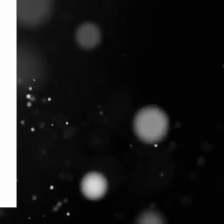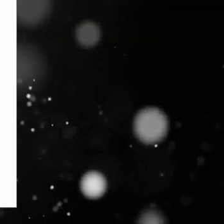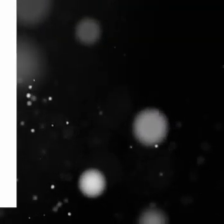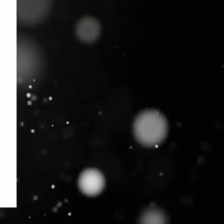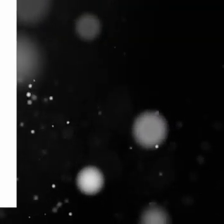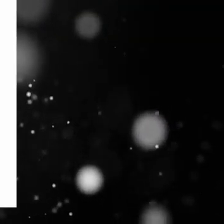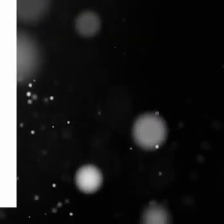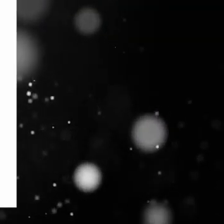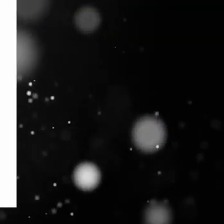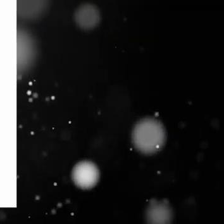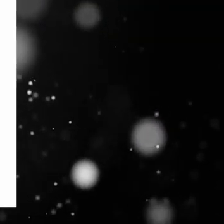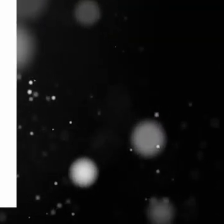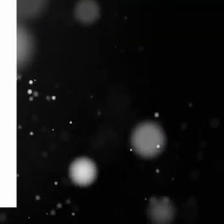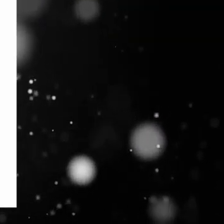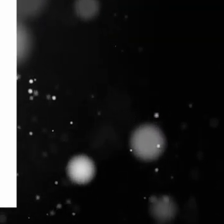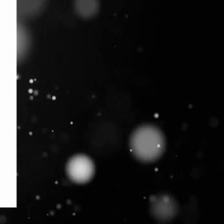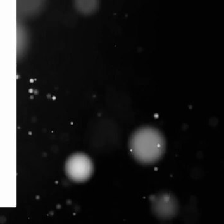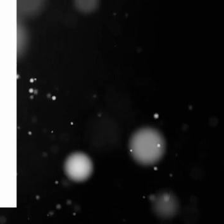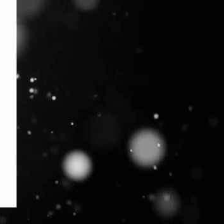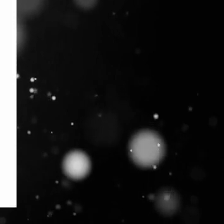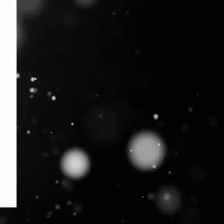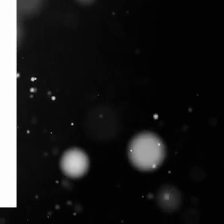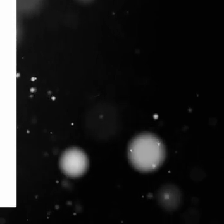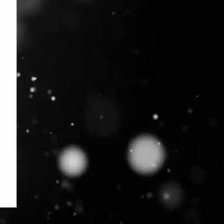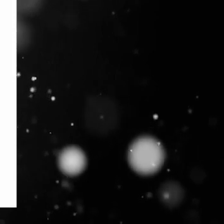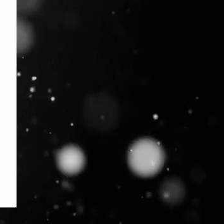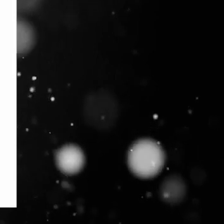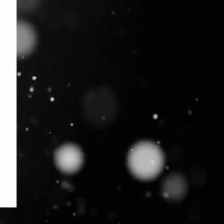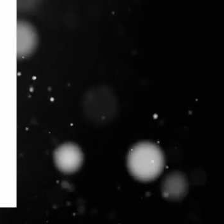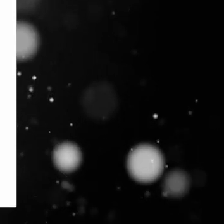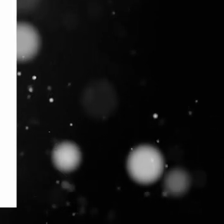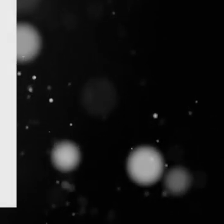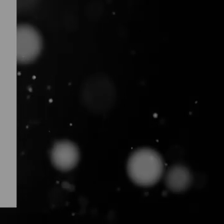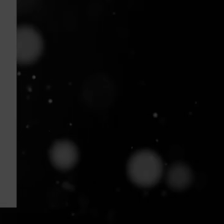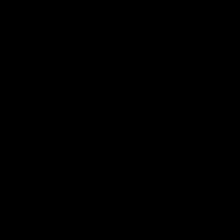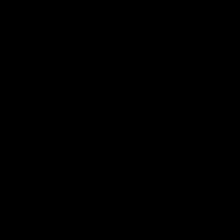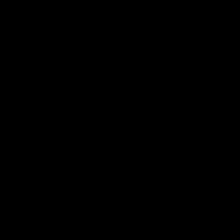congestionamento de internados e maior número de mortes. É isso, pessoal. Obrigado.